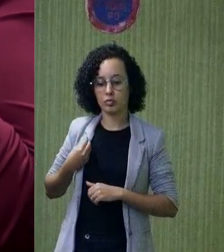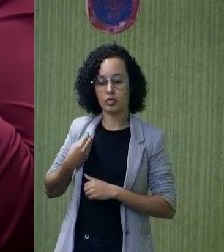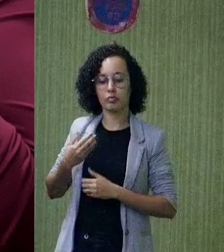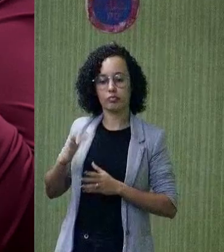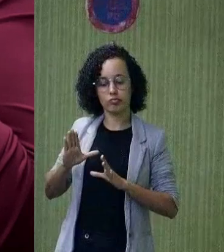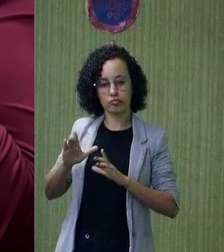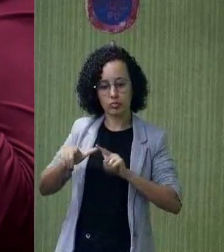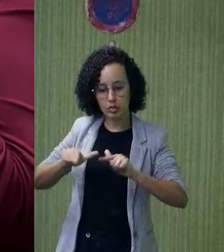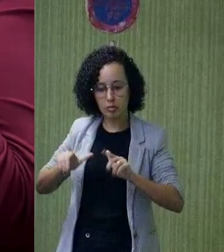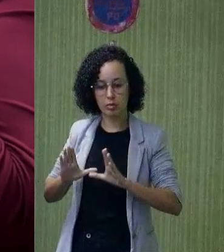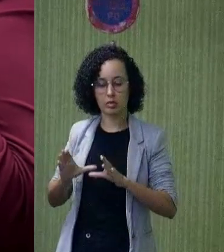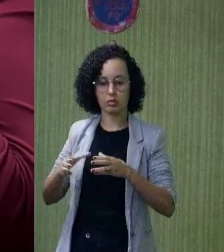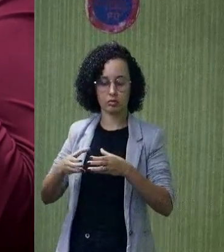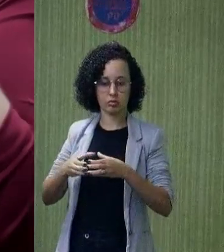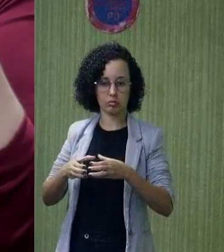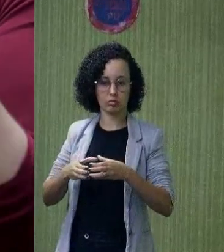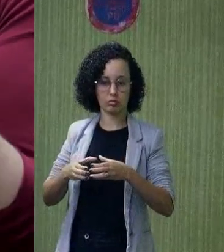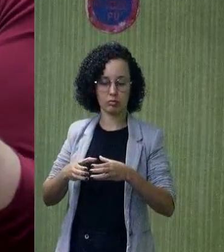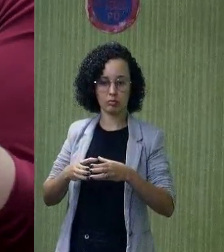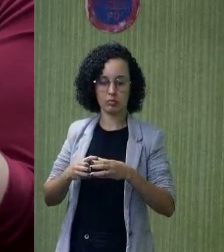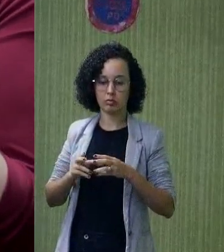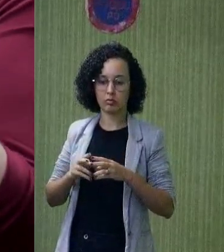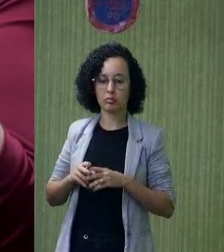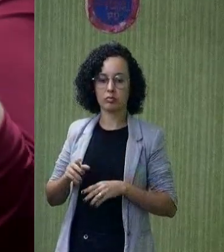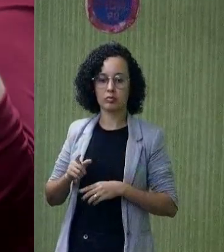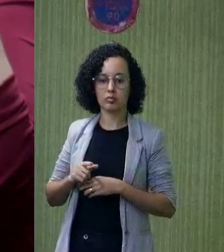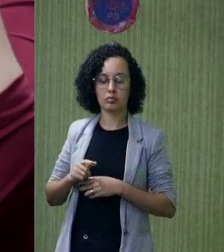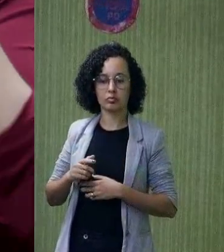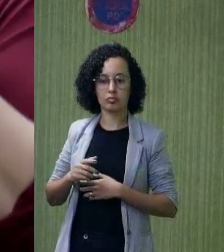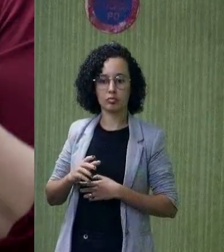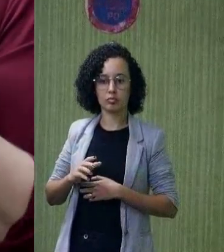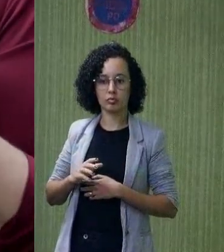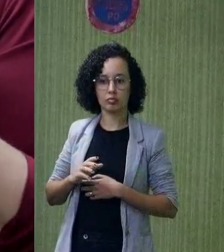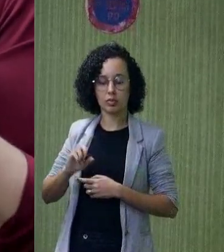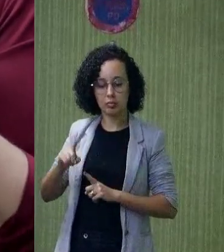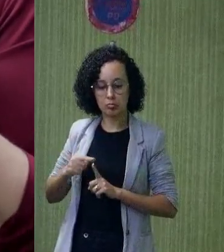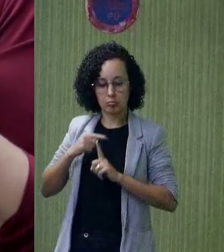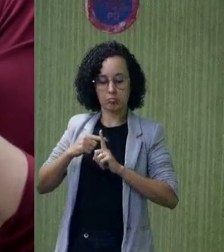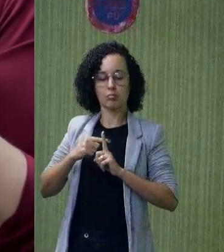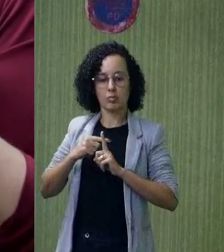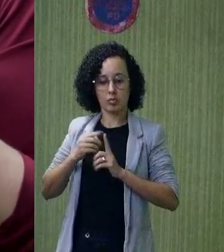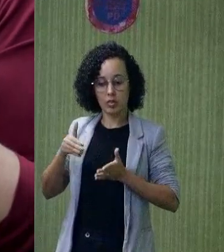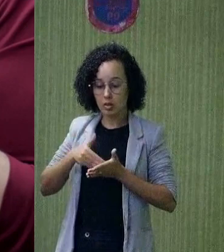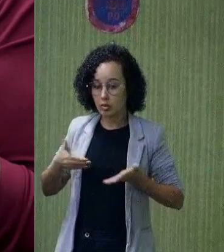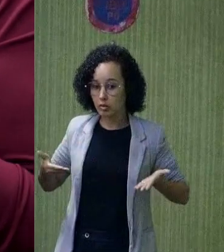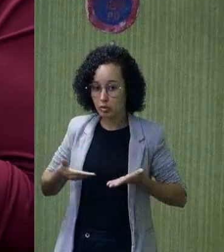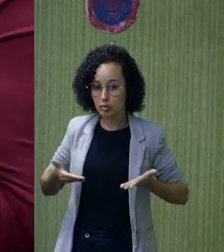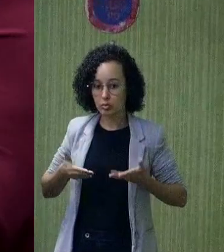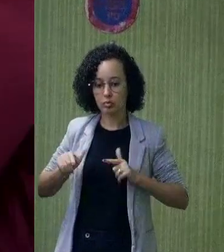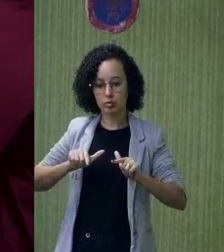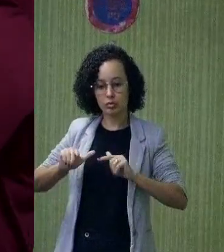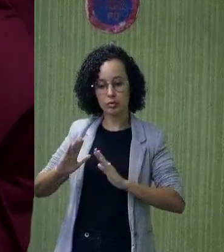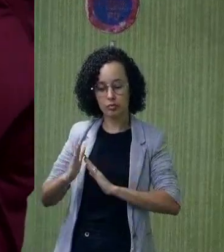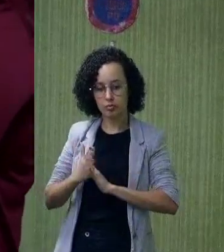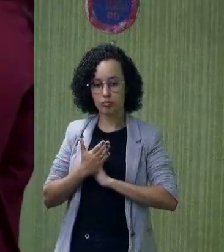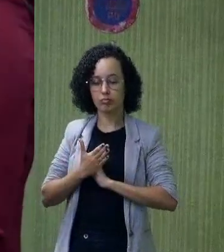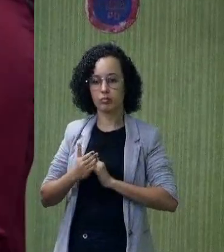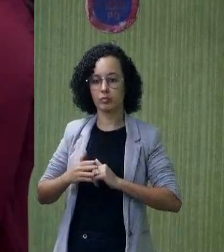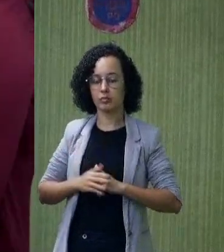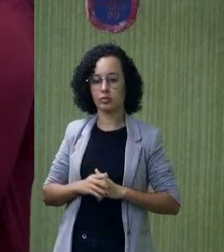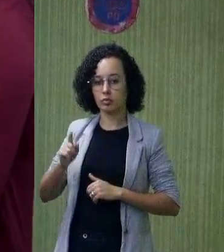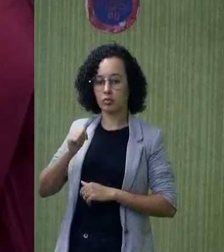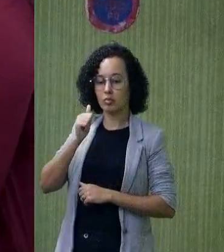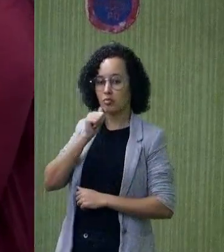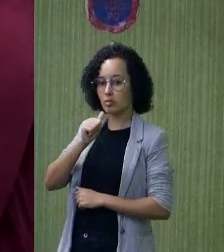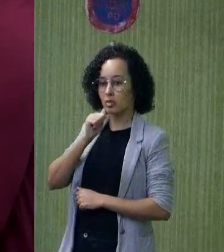ã eu entendo assim que isso foi algo que nos surpreendeu positivamente até hoje né Essa menina ali é uma